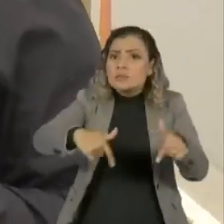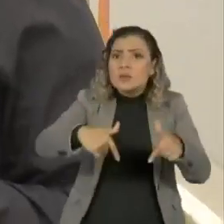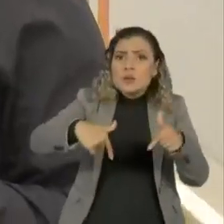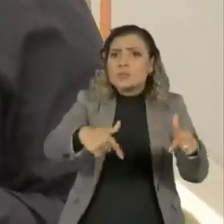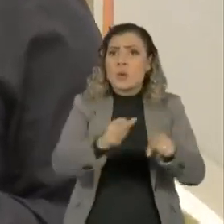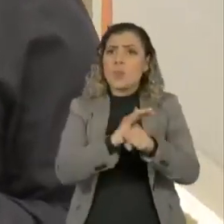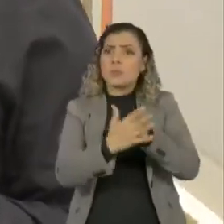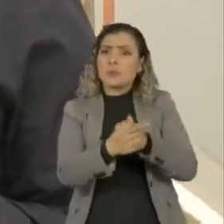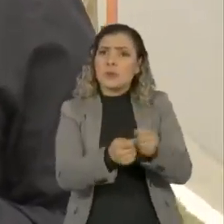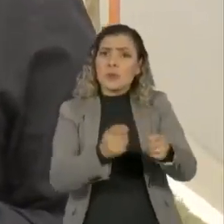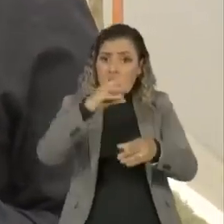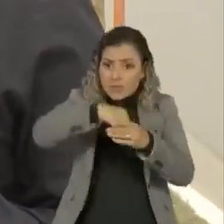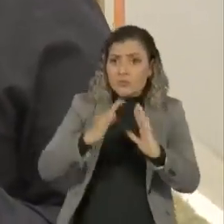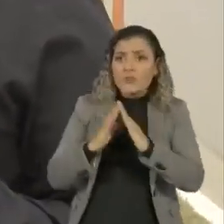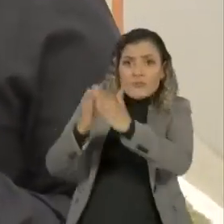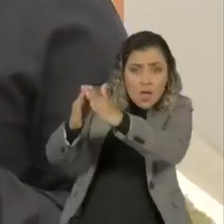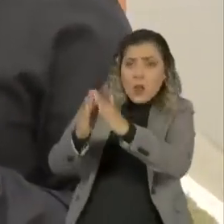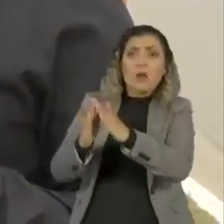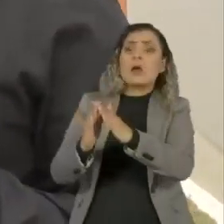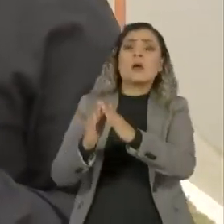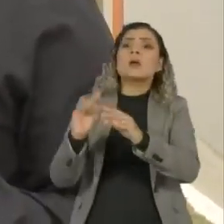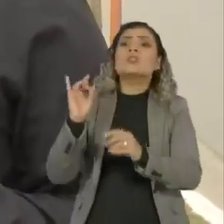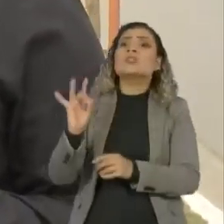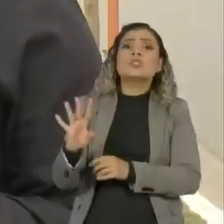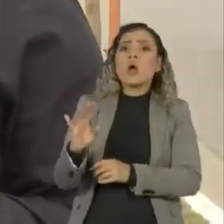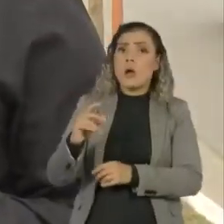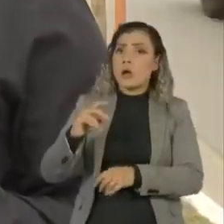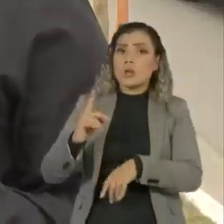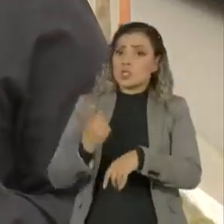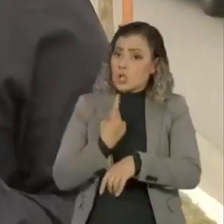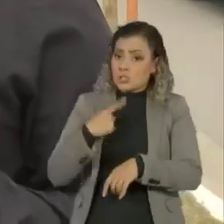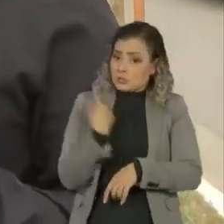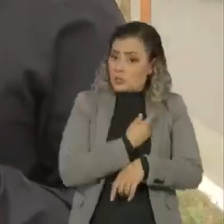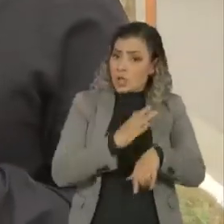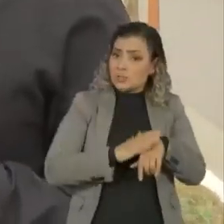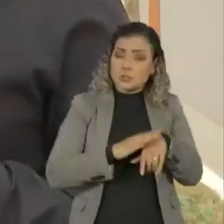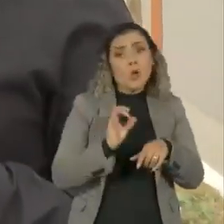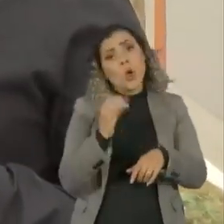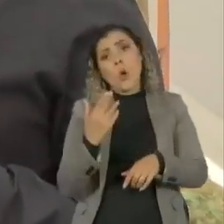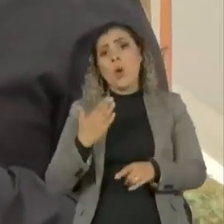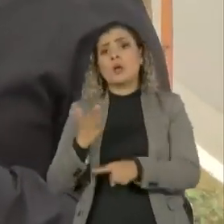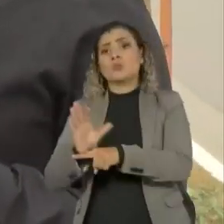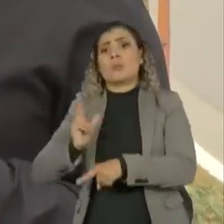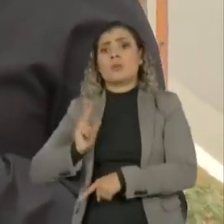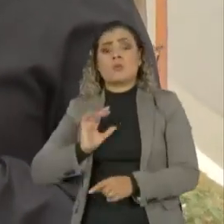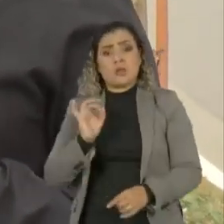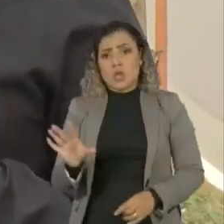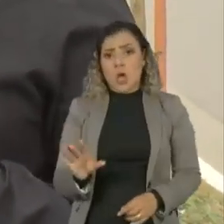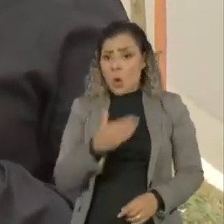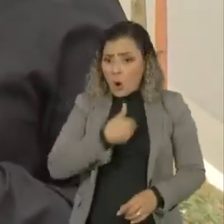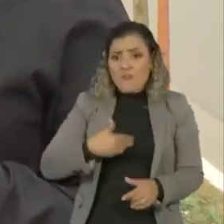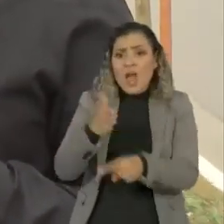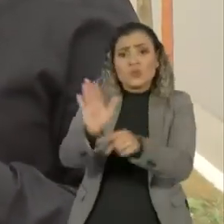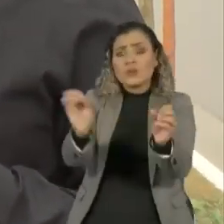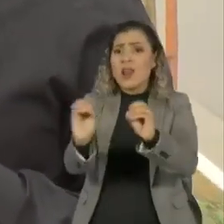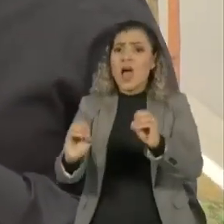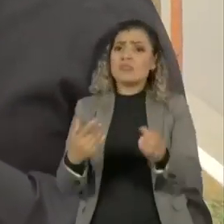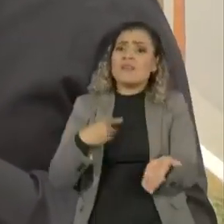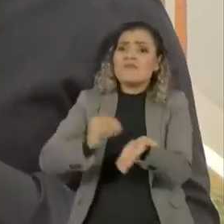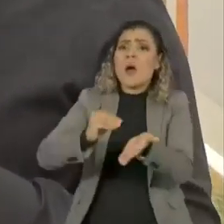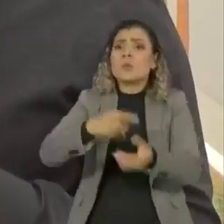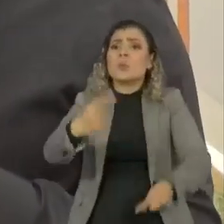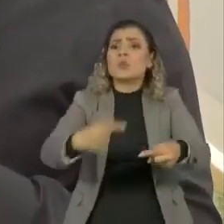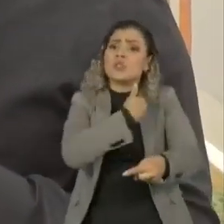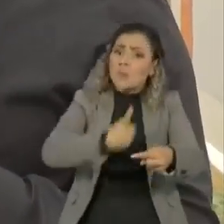à pandemia dentro da comunidade acontecem por conta própria ou com a ajuda da iniciativa privada e que sentem falta de